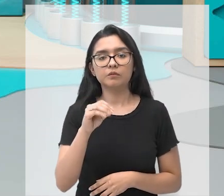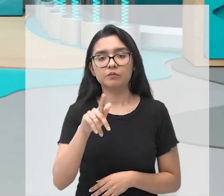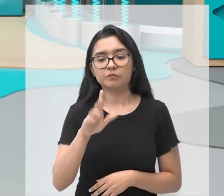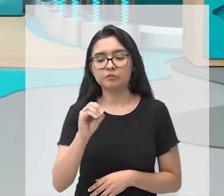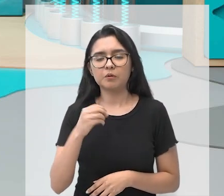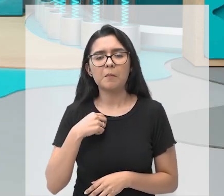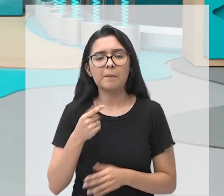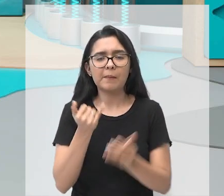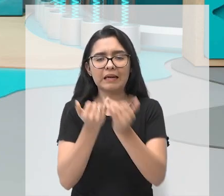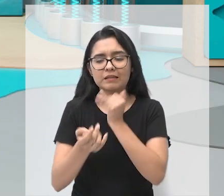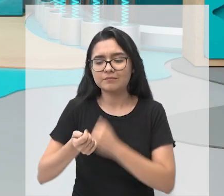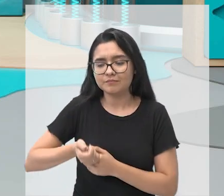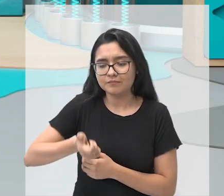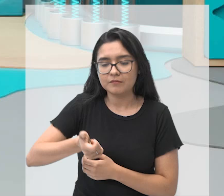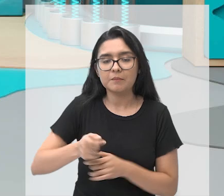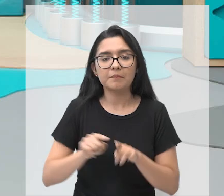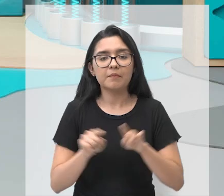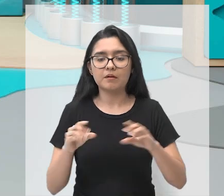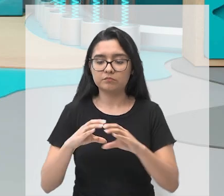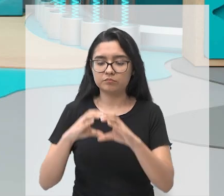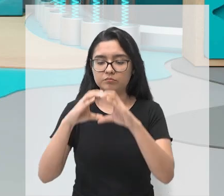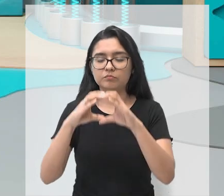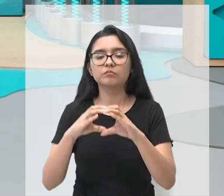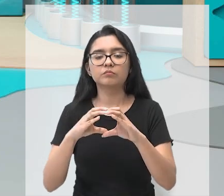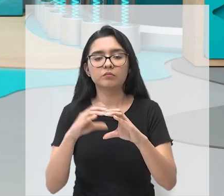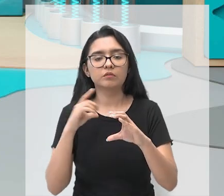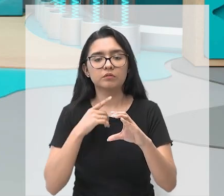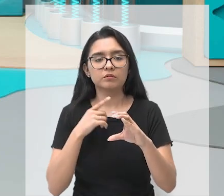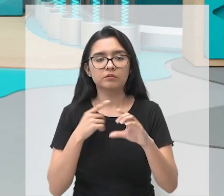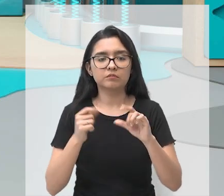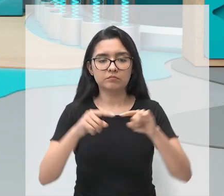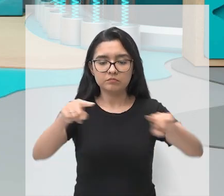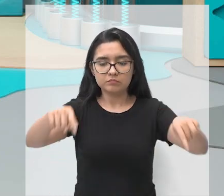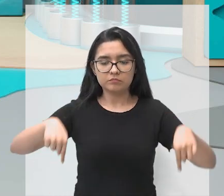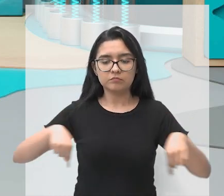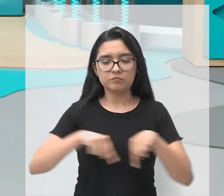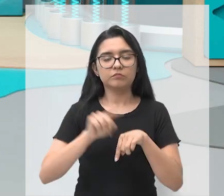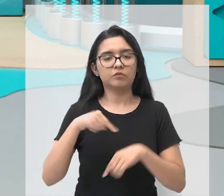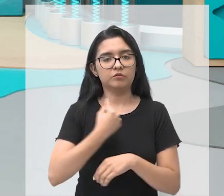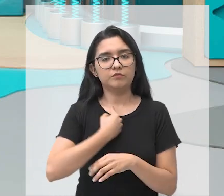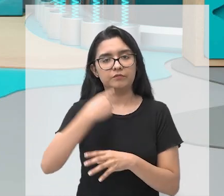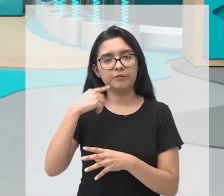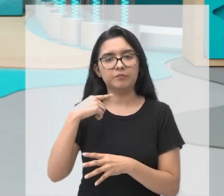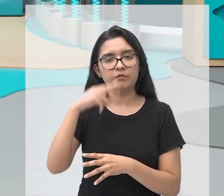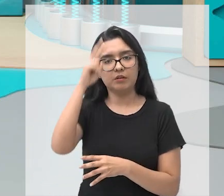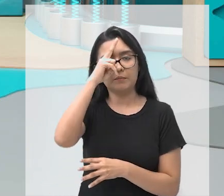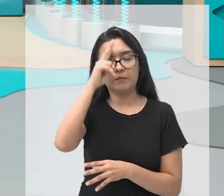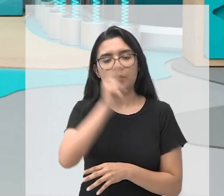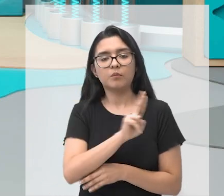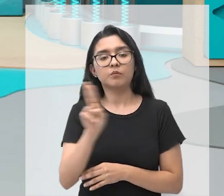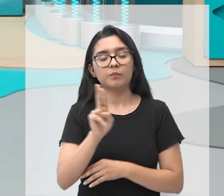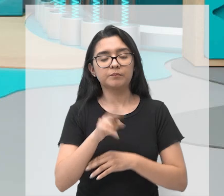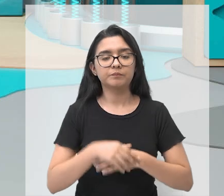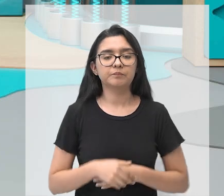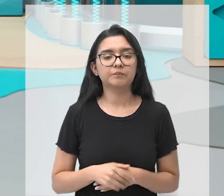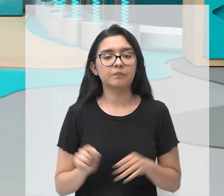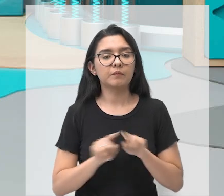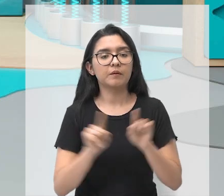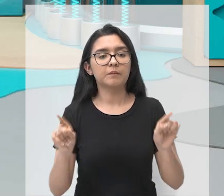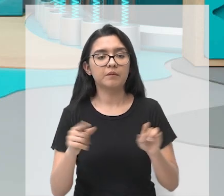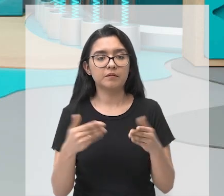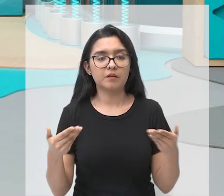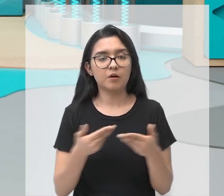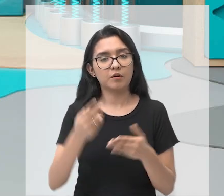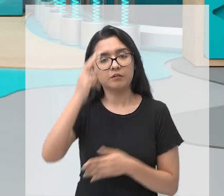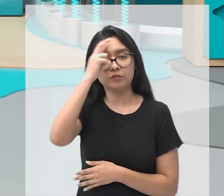com as bolas bem grandes, né, jogados nessa caixa de madeira que a gente vai já relembrar o nome dela. Antes disso, vamos viajar um pouco